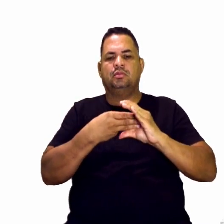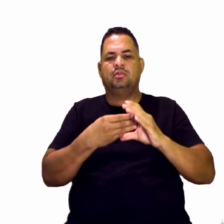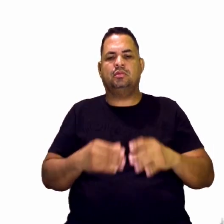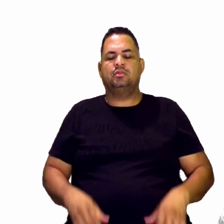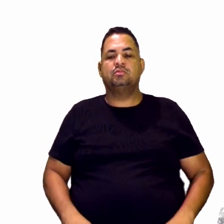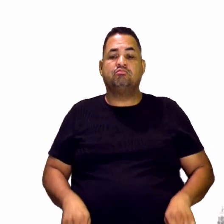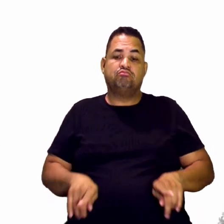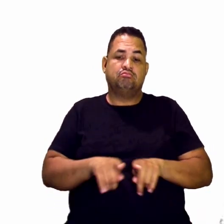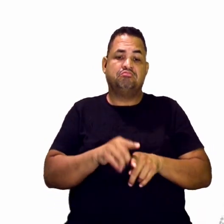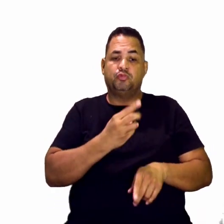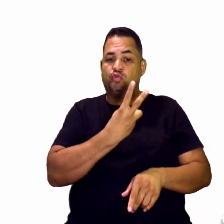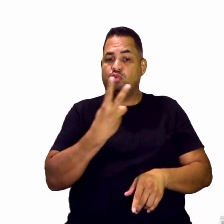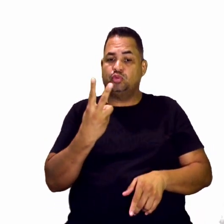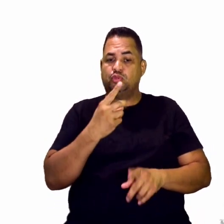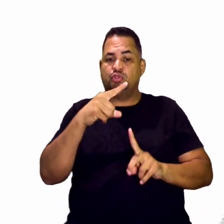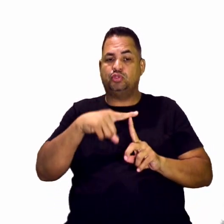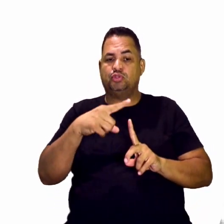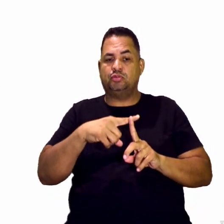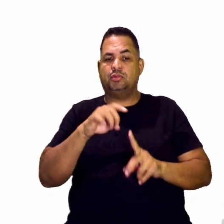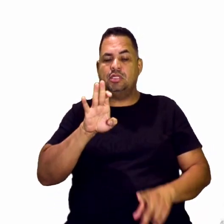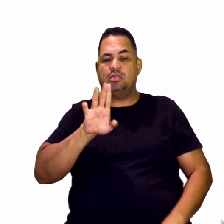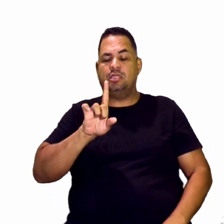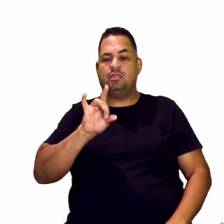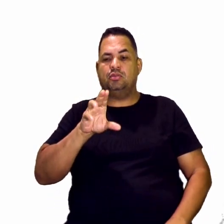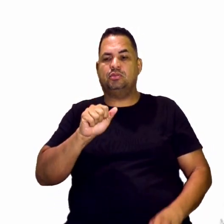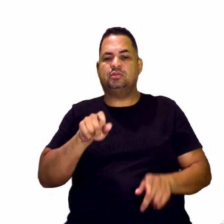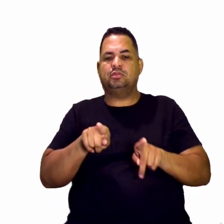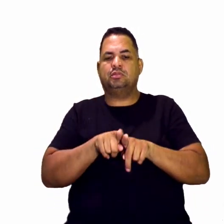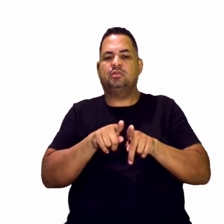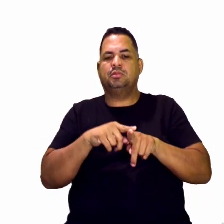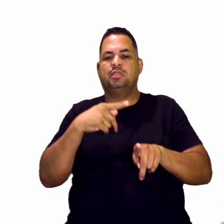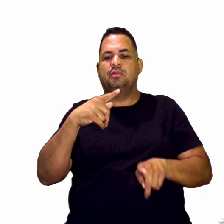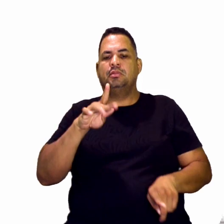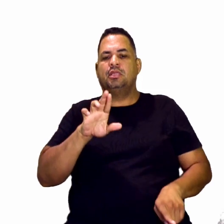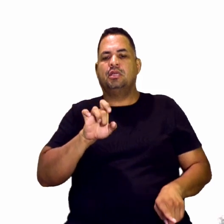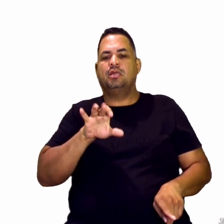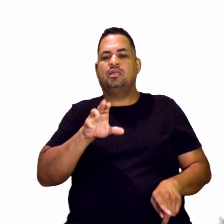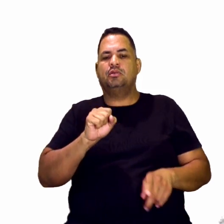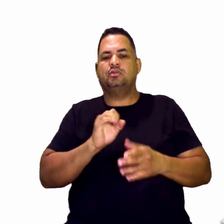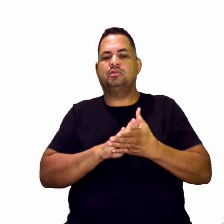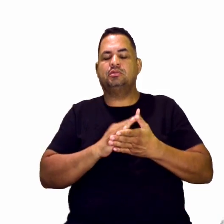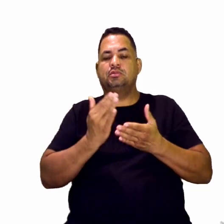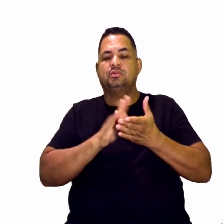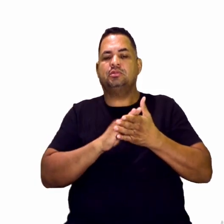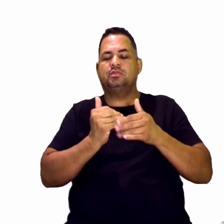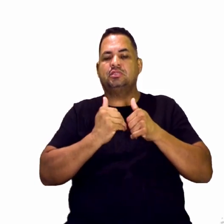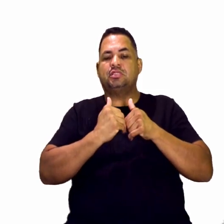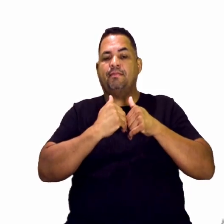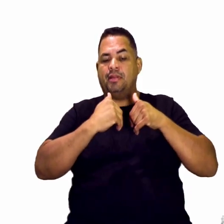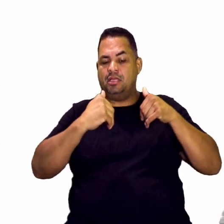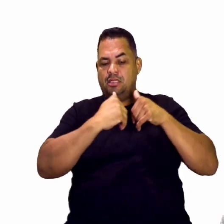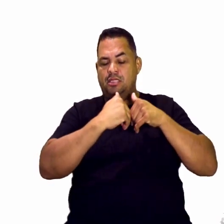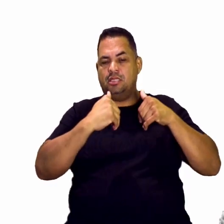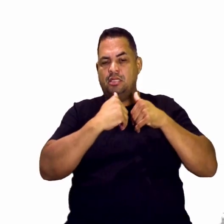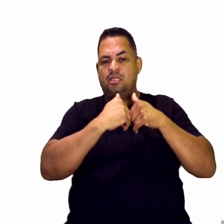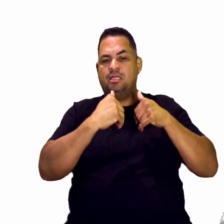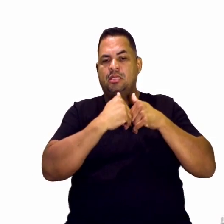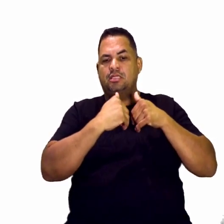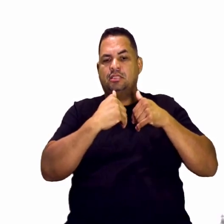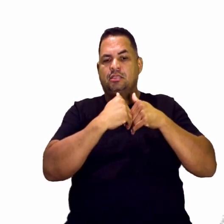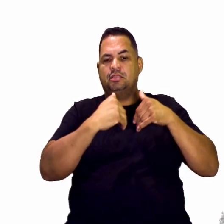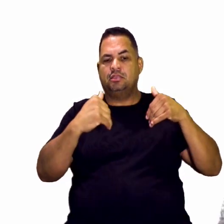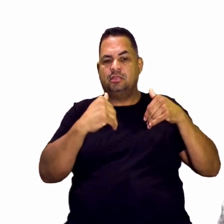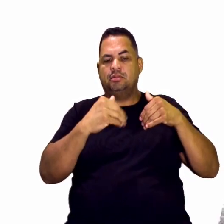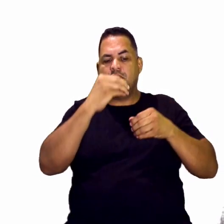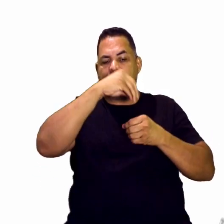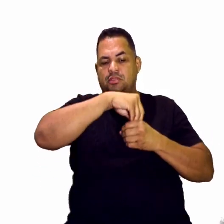tá? Tanto eucariontes quanto procariontes, e ela separa o interior da célula do meio externo, ou seja, ela separa o dentro e